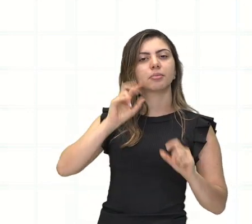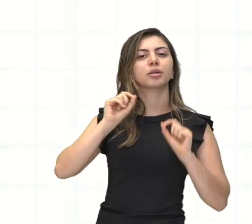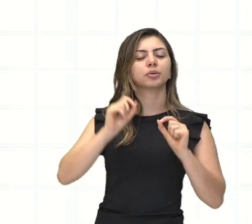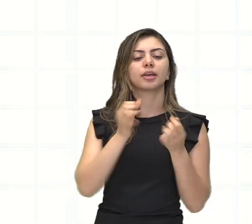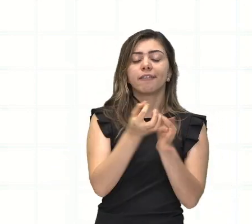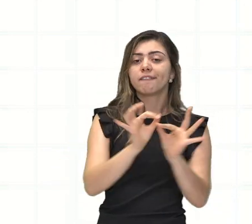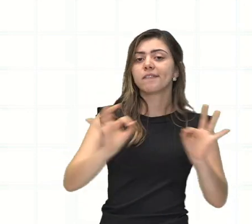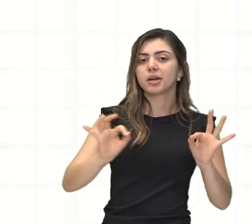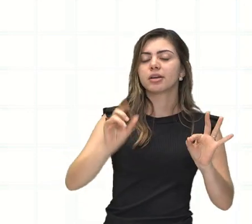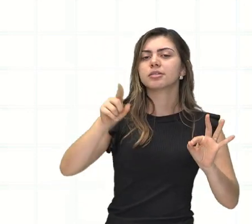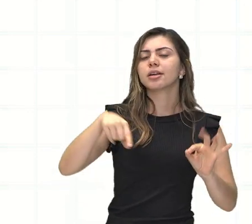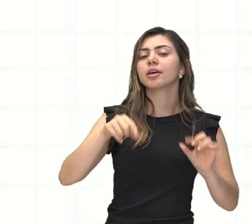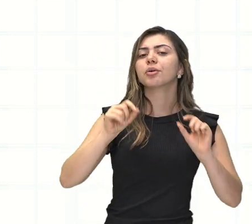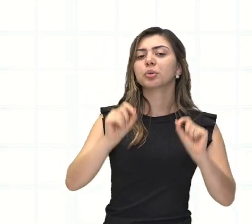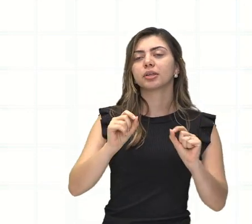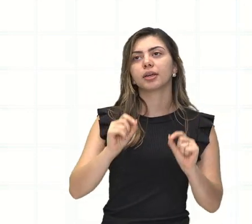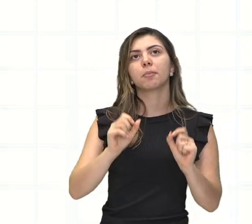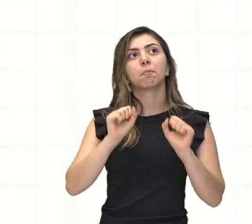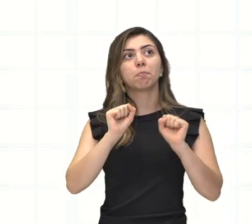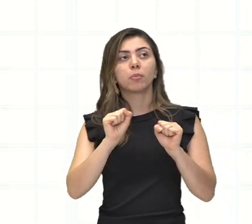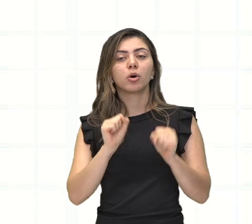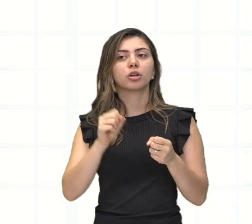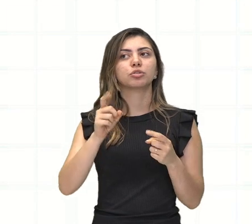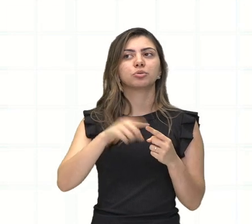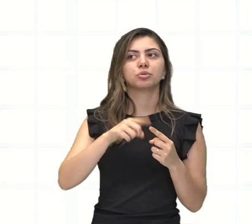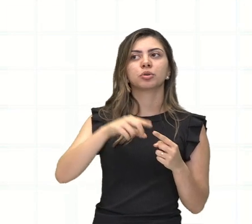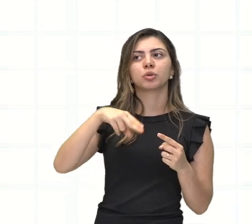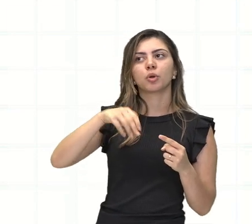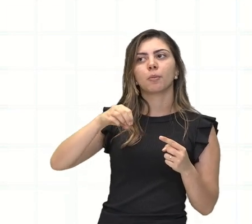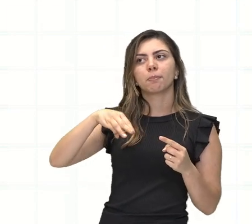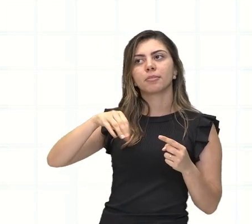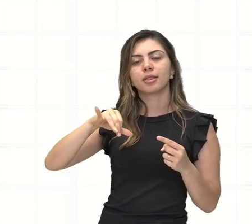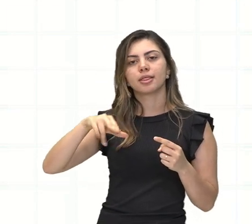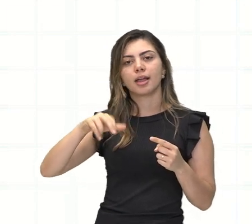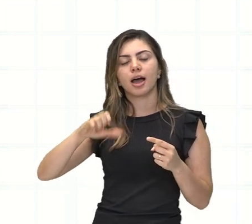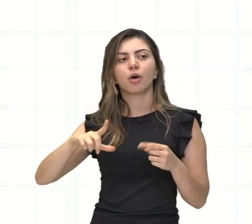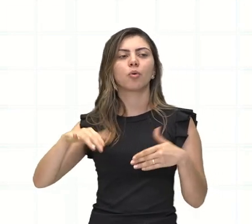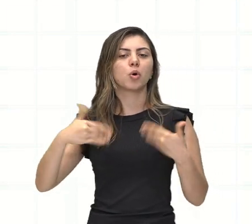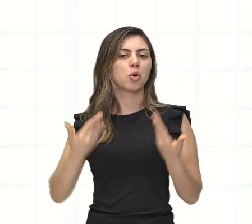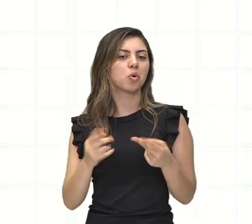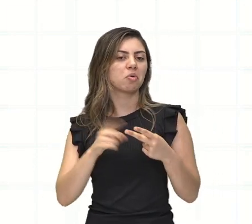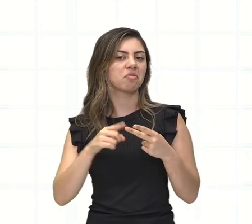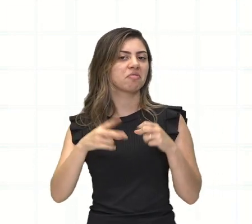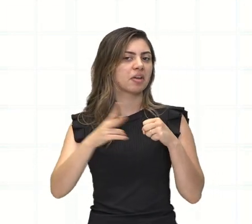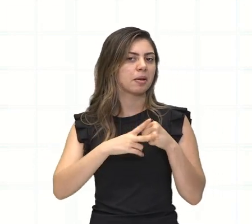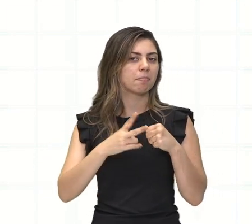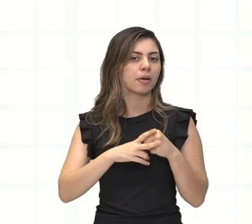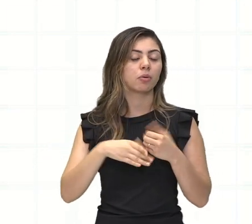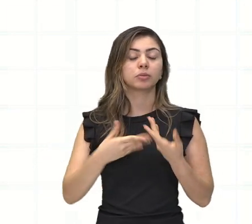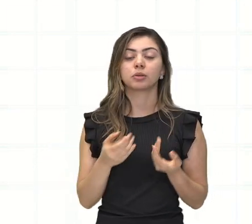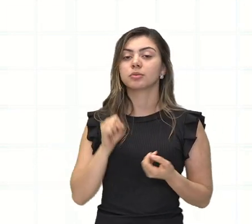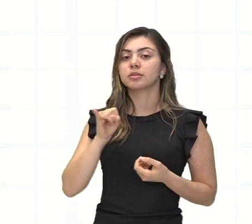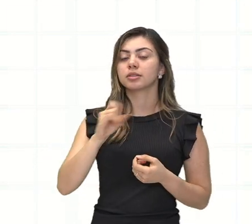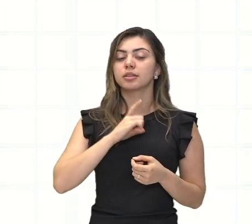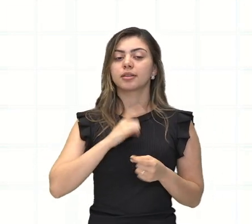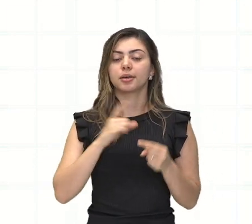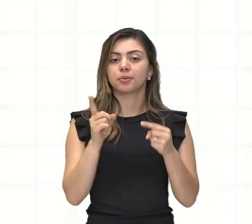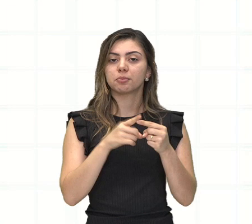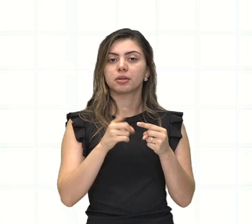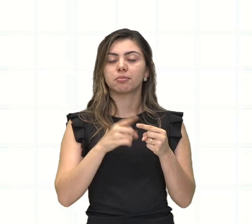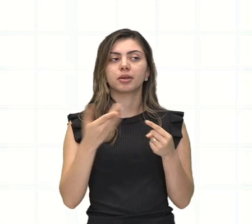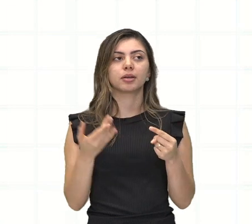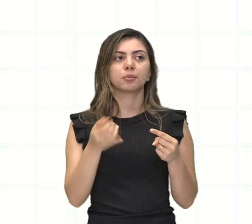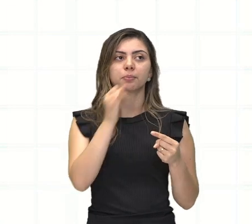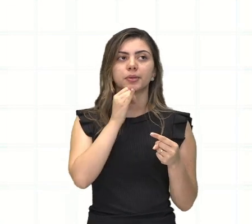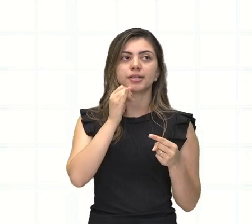frase ela pode ser nominal, ela pode ser verbal. Quando ela é nominal,